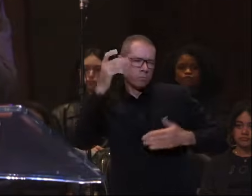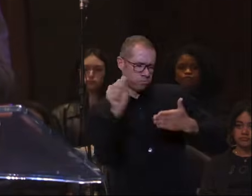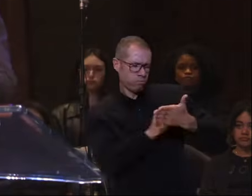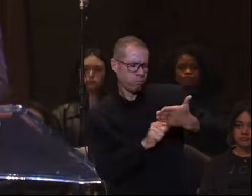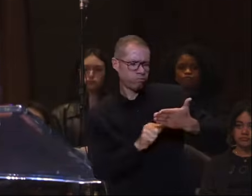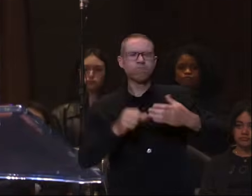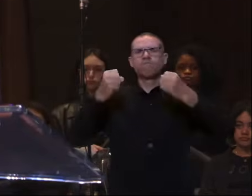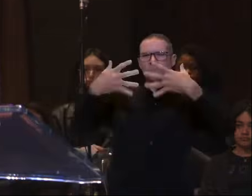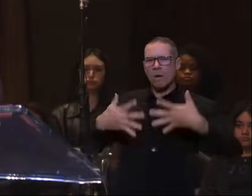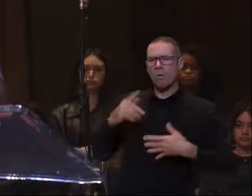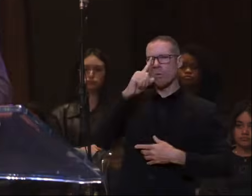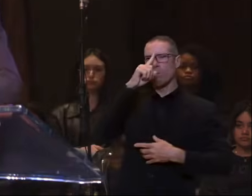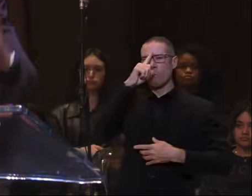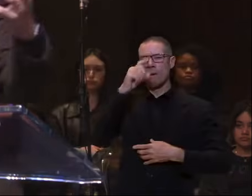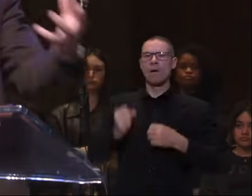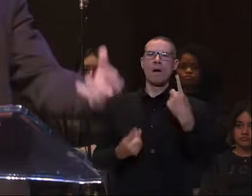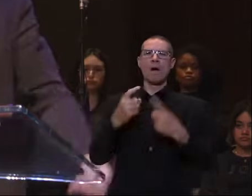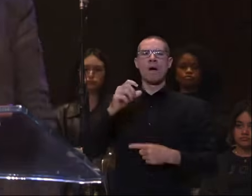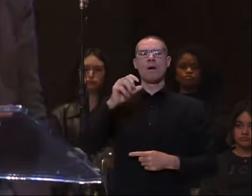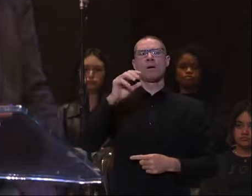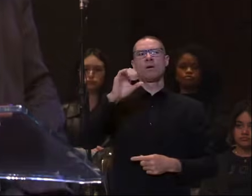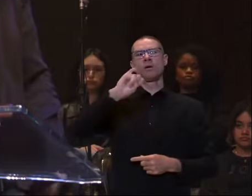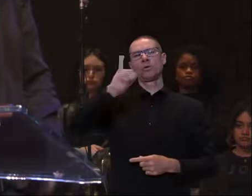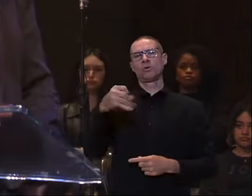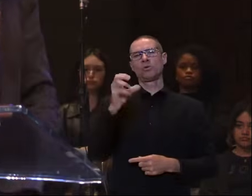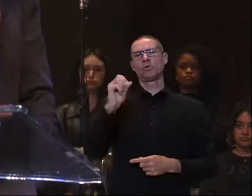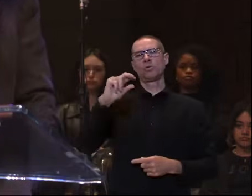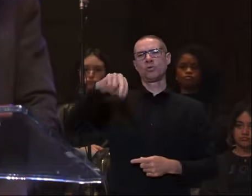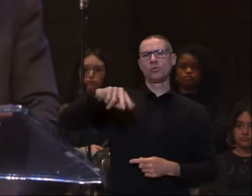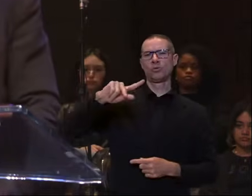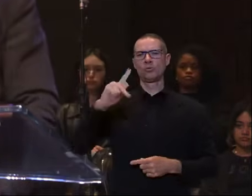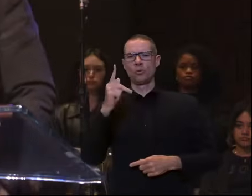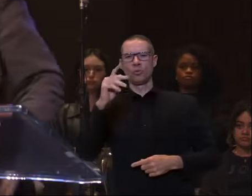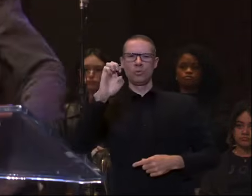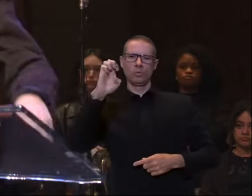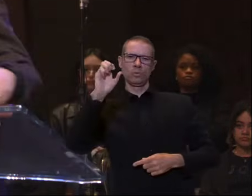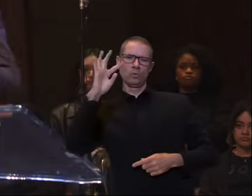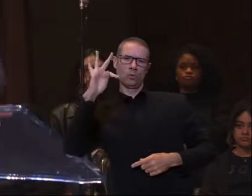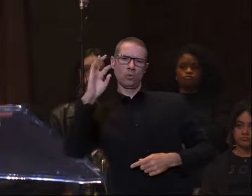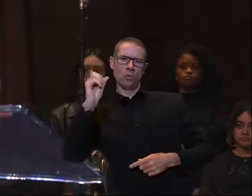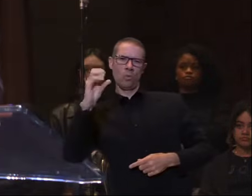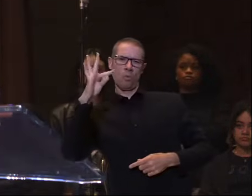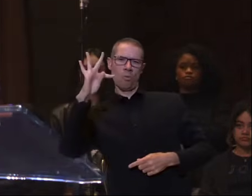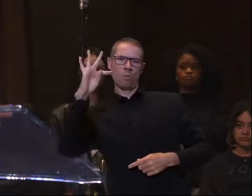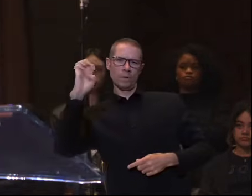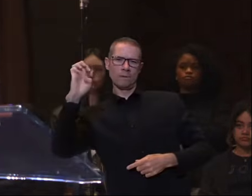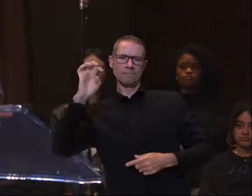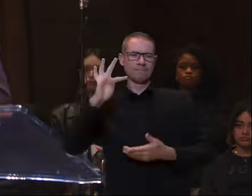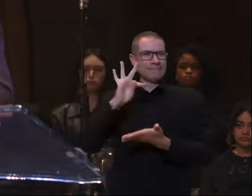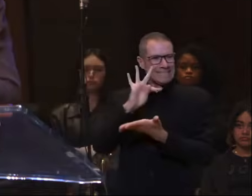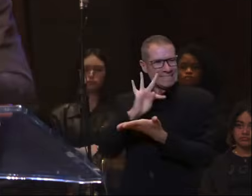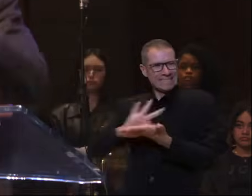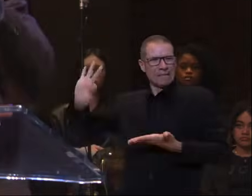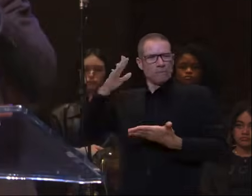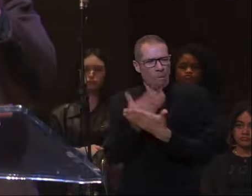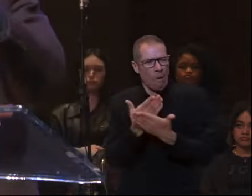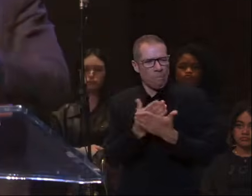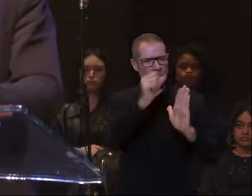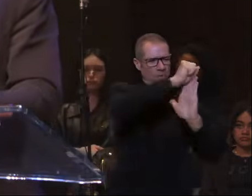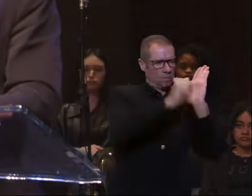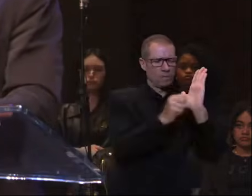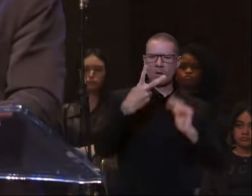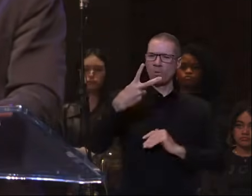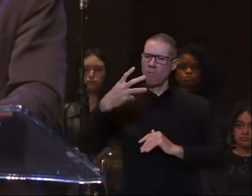explicou algo interessante foi John Stott. Ele é um dos maiores exegetas do século XX, e ele vai defender que a palavra